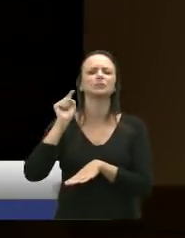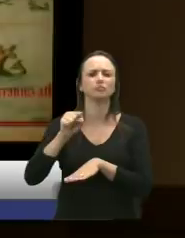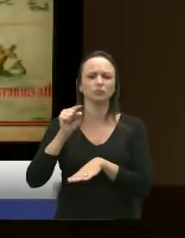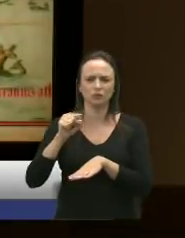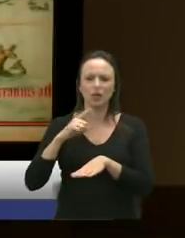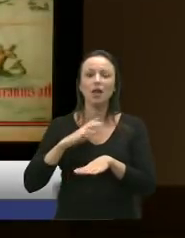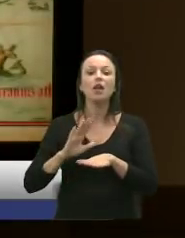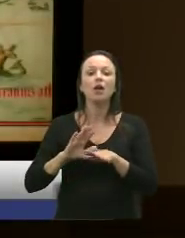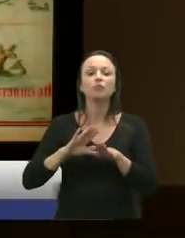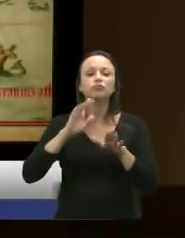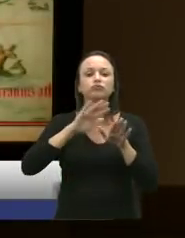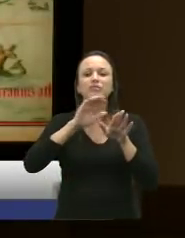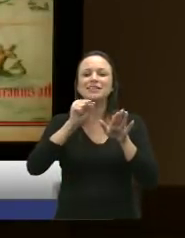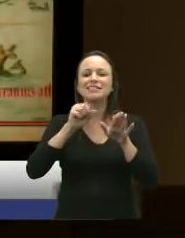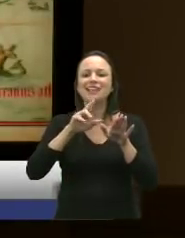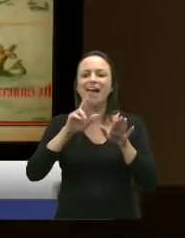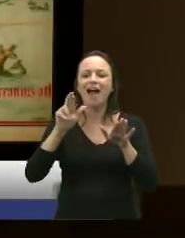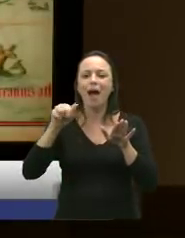da Mantiqueira.